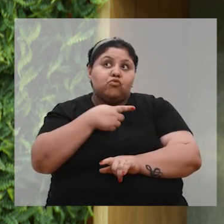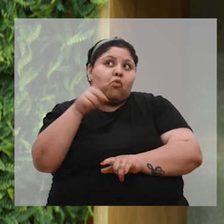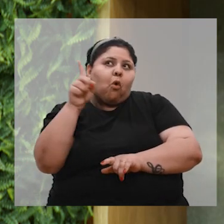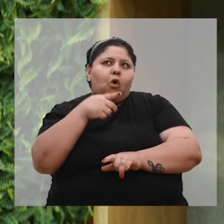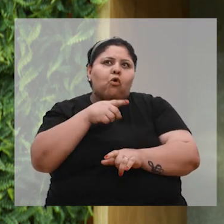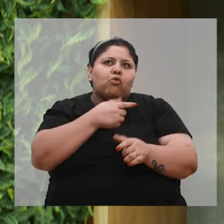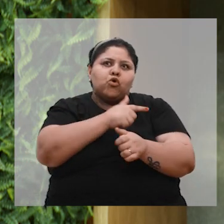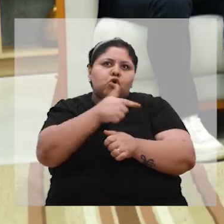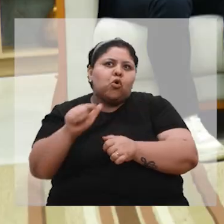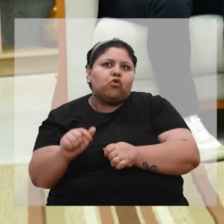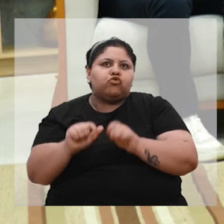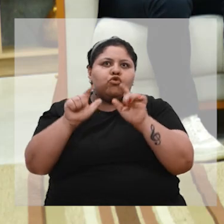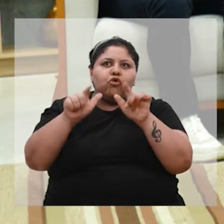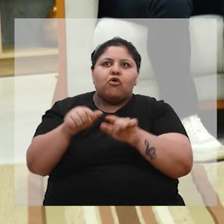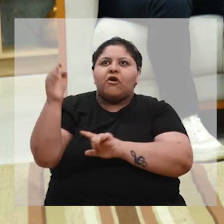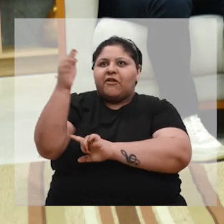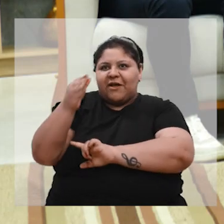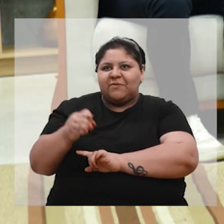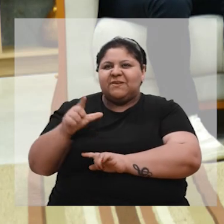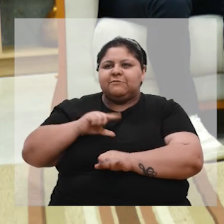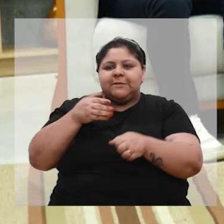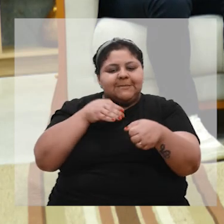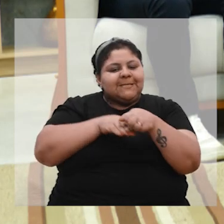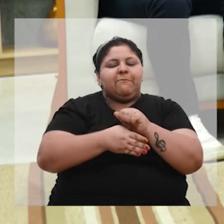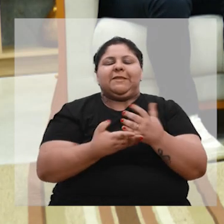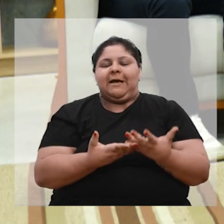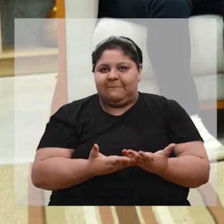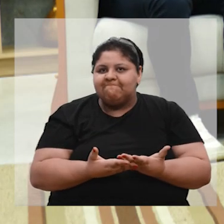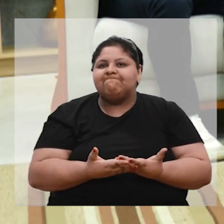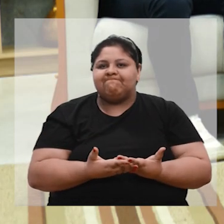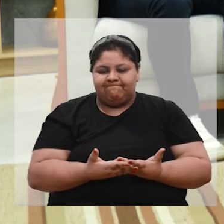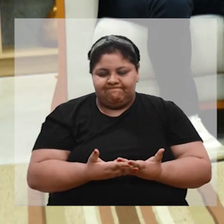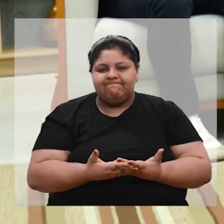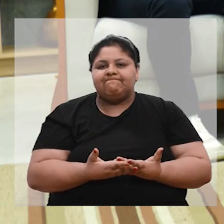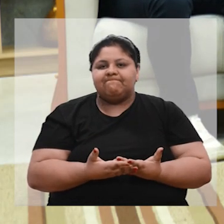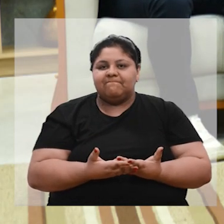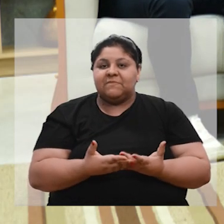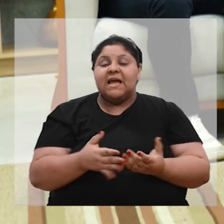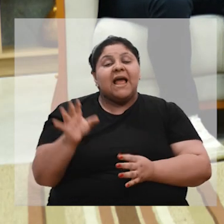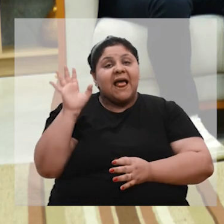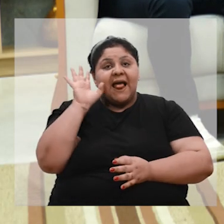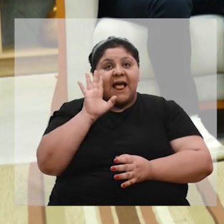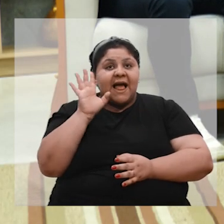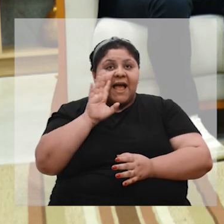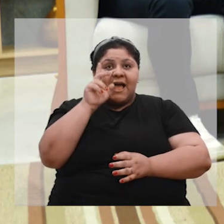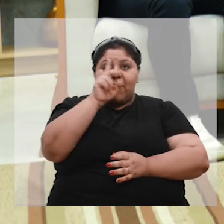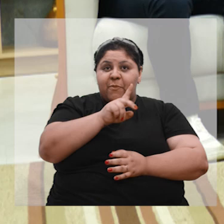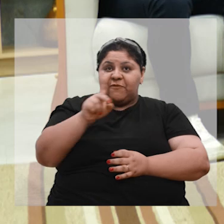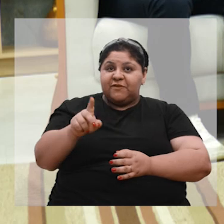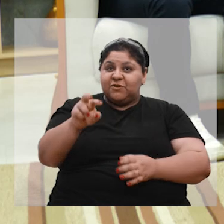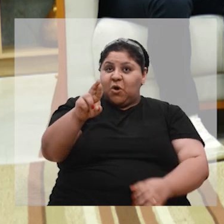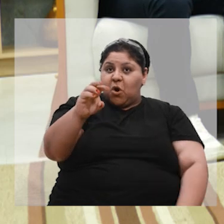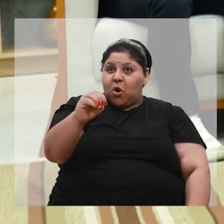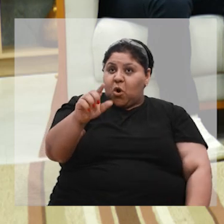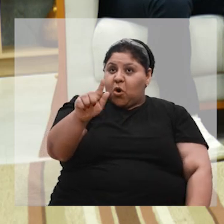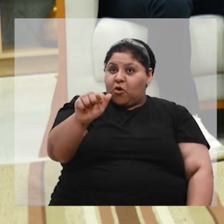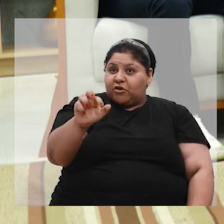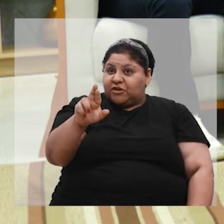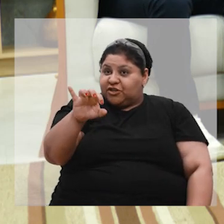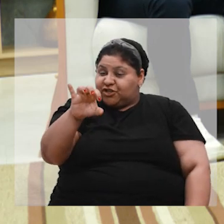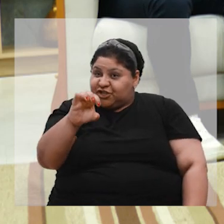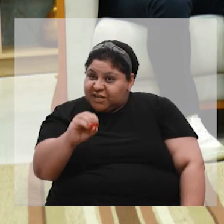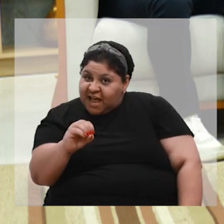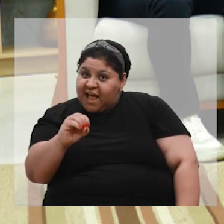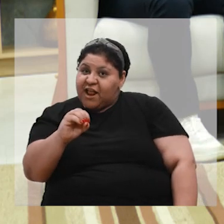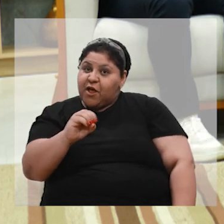no Amazonas. Então tem que se adaptar. Exatamente, né? E é muito legal isso. Esse professor chama Rogério.